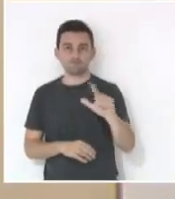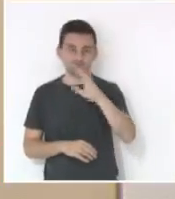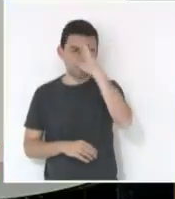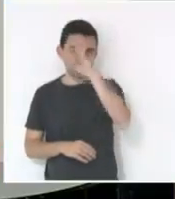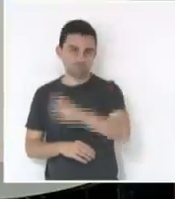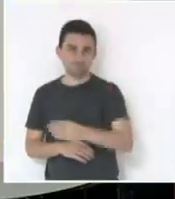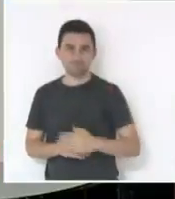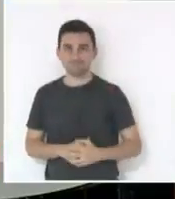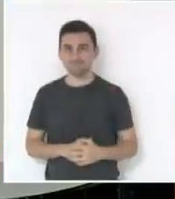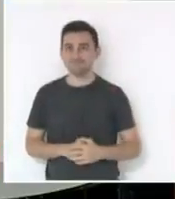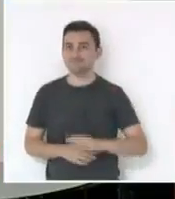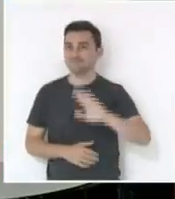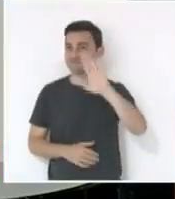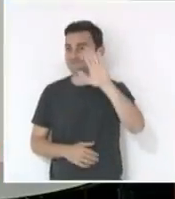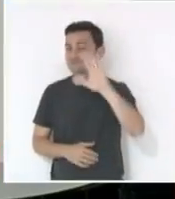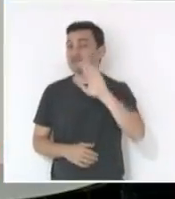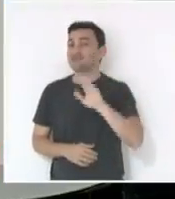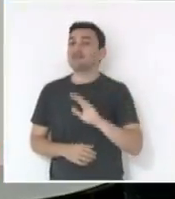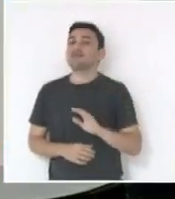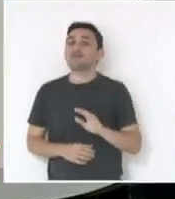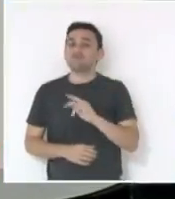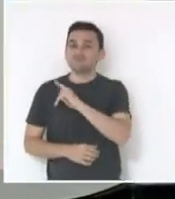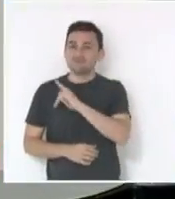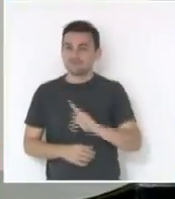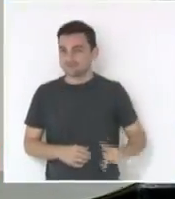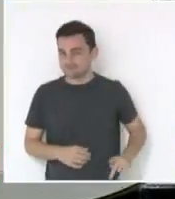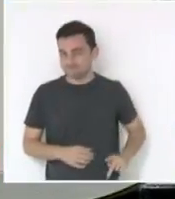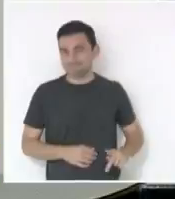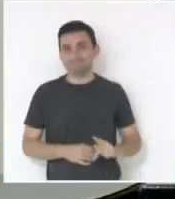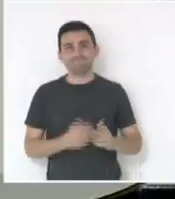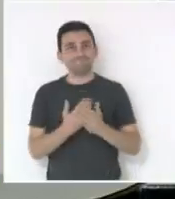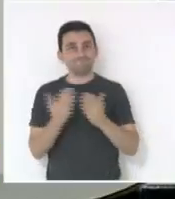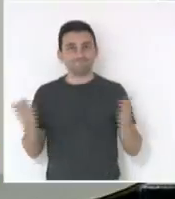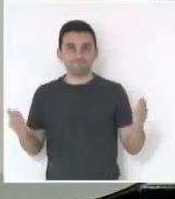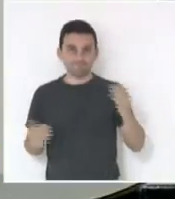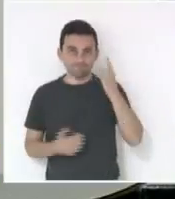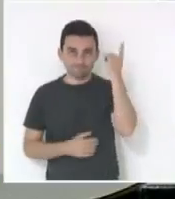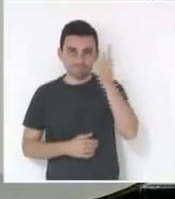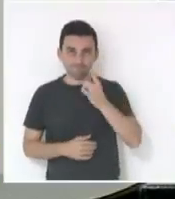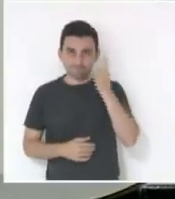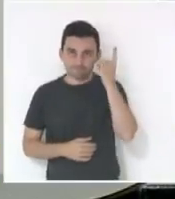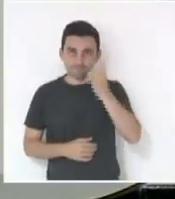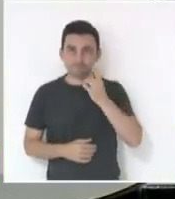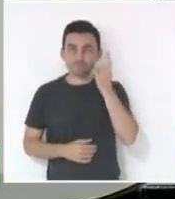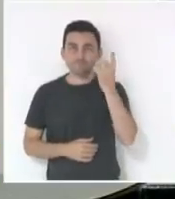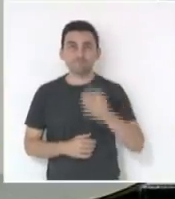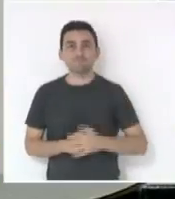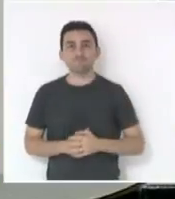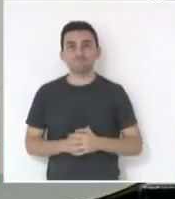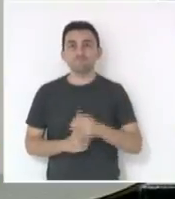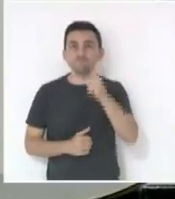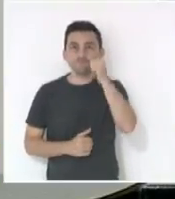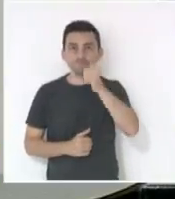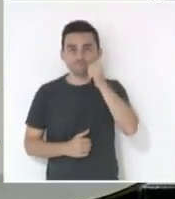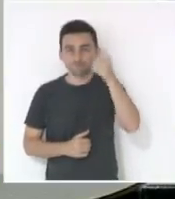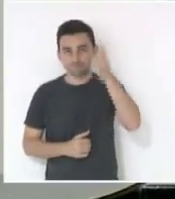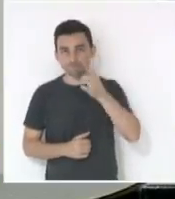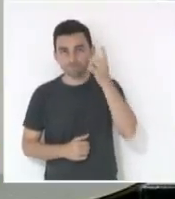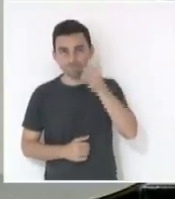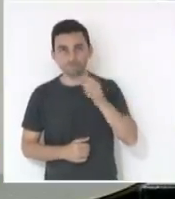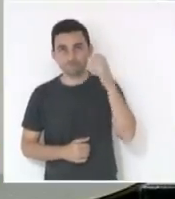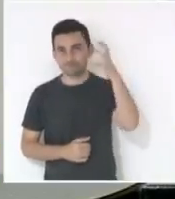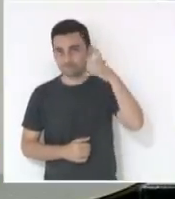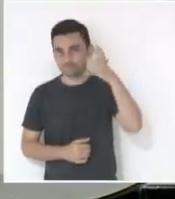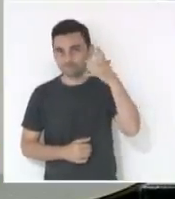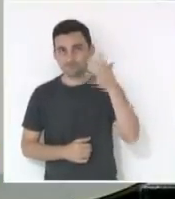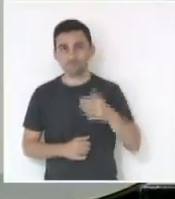Senhor presidente, senhores deputados, senhora deputada Ana Paula,